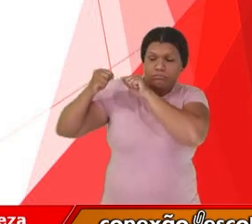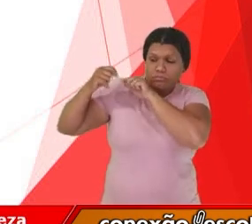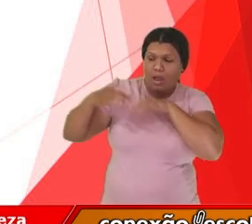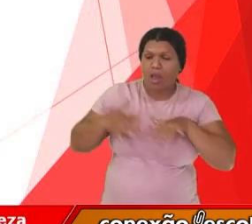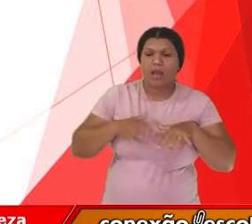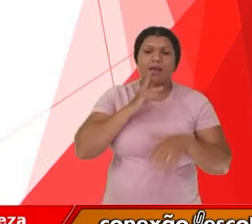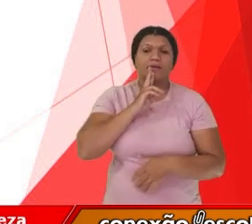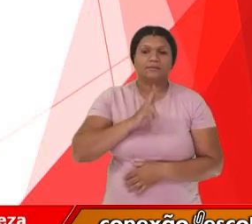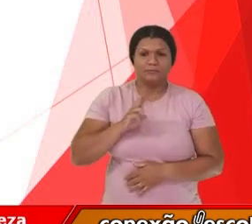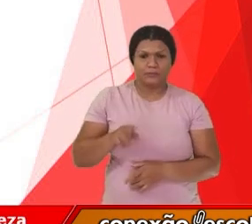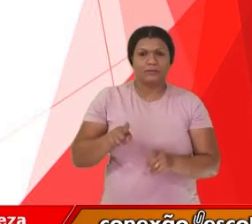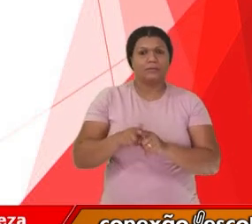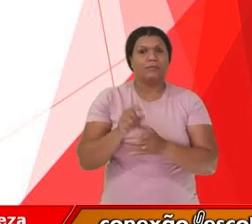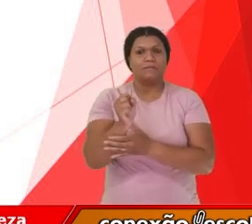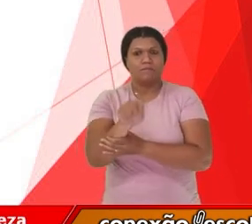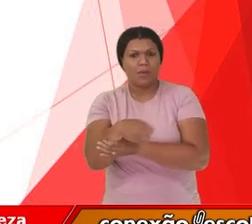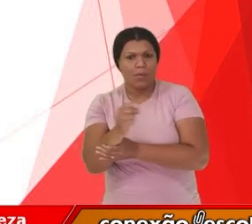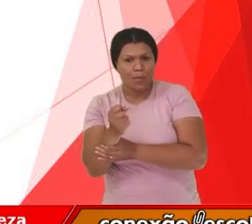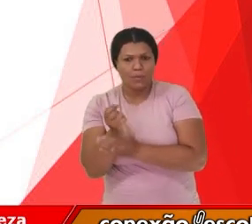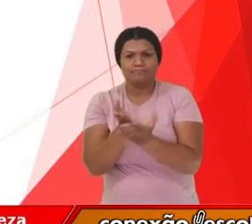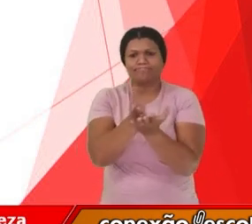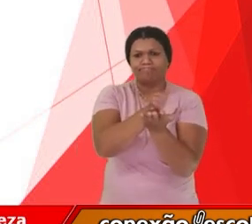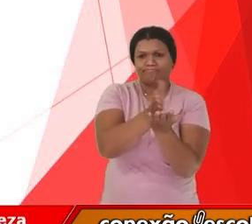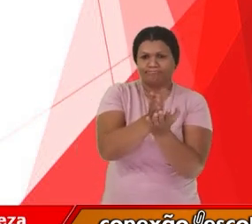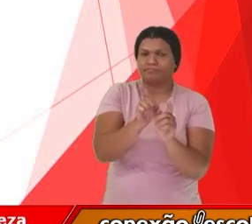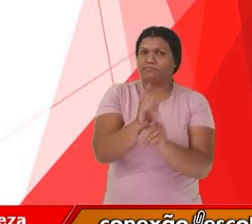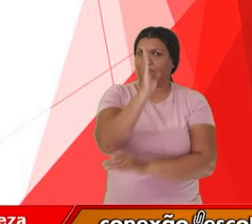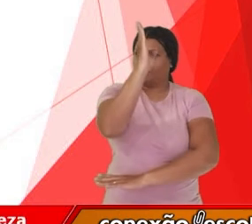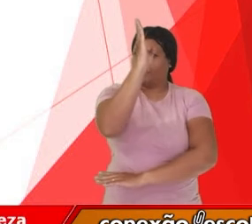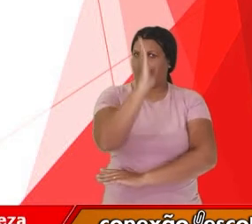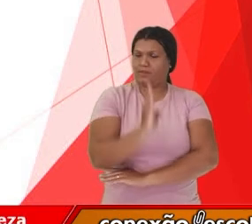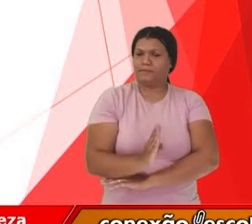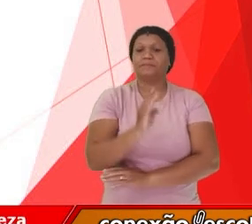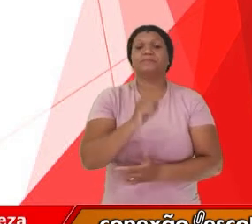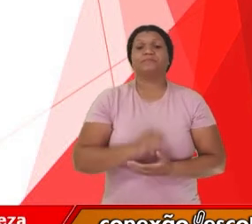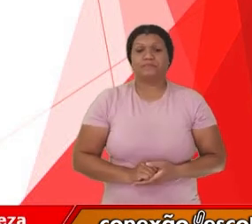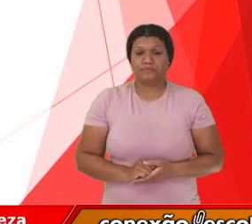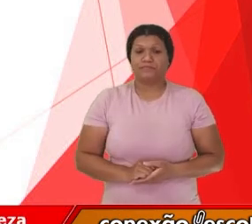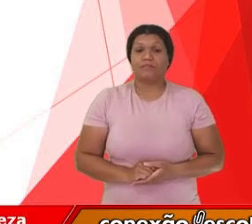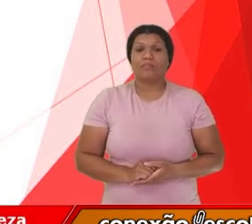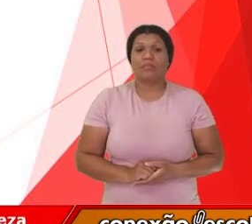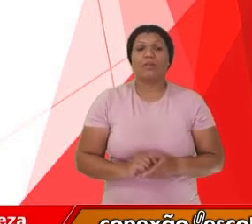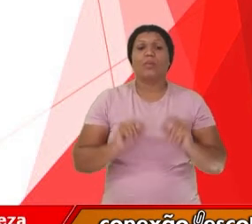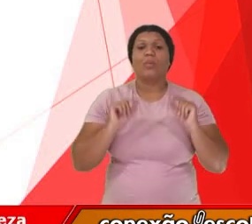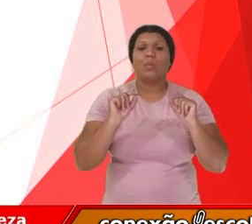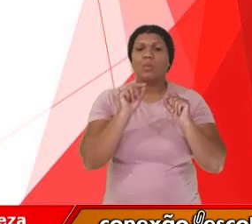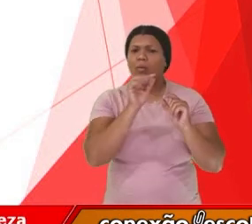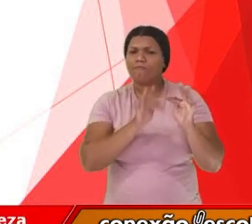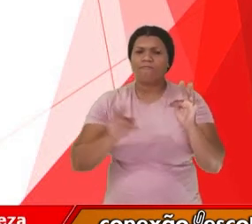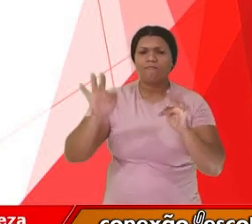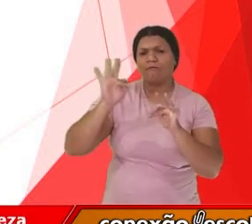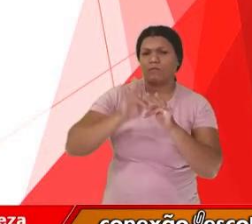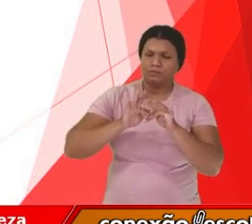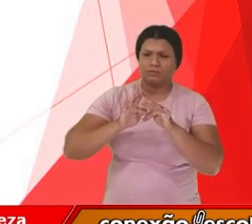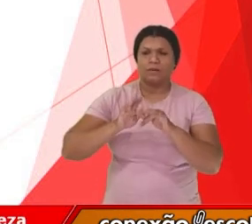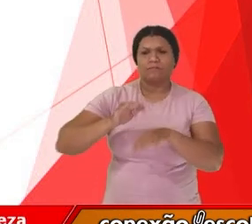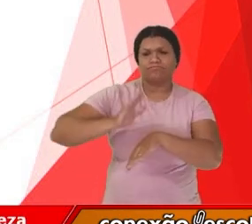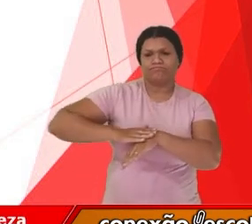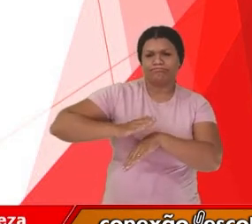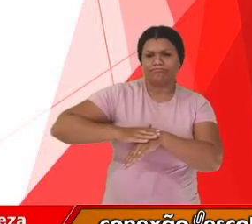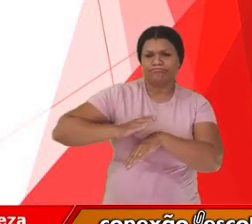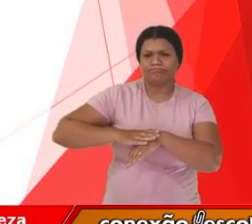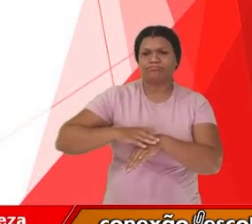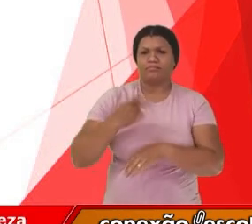dos músculos, equilíbrio e postura, funções vitais involuntárias, como os batimentos